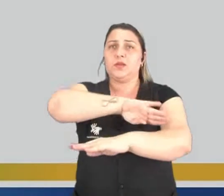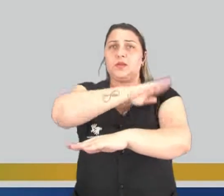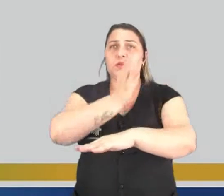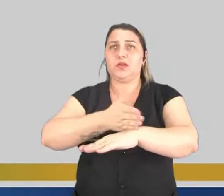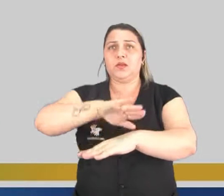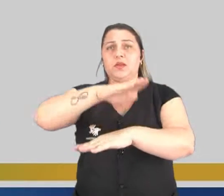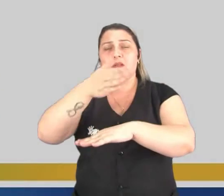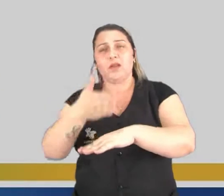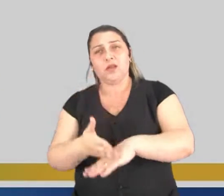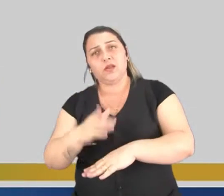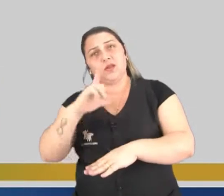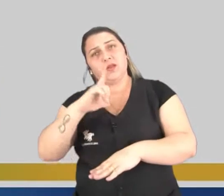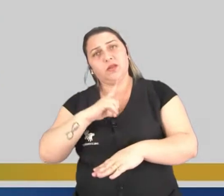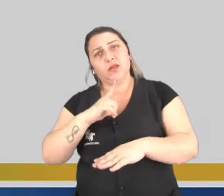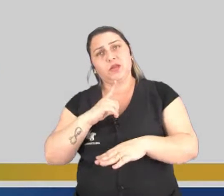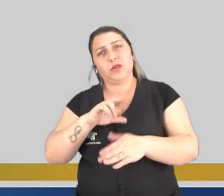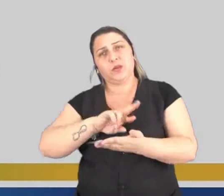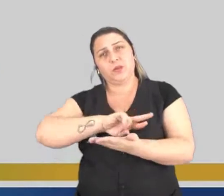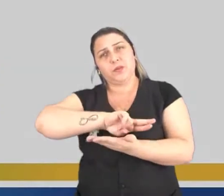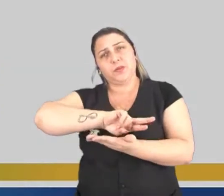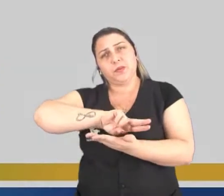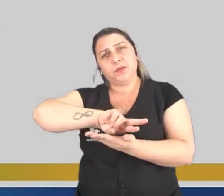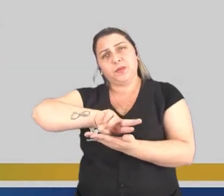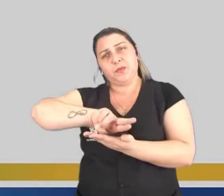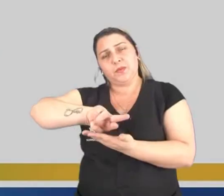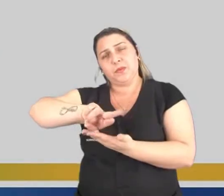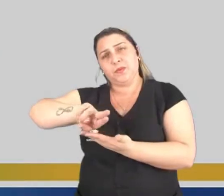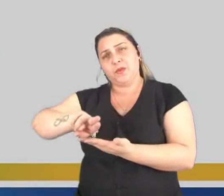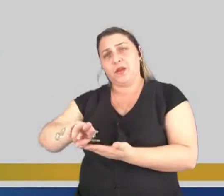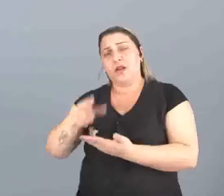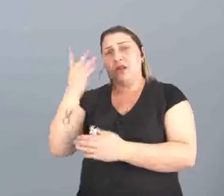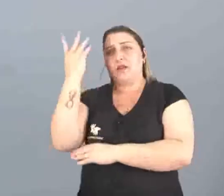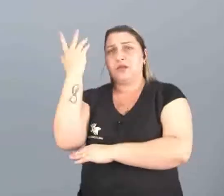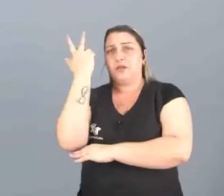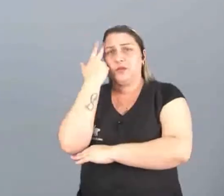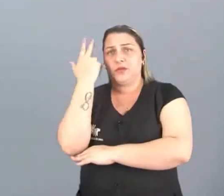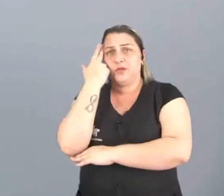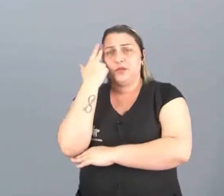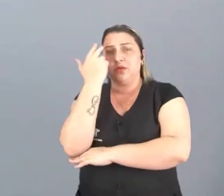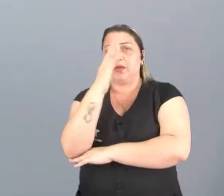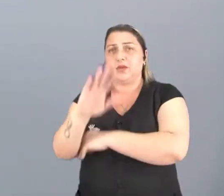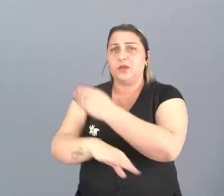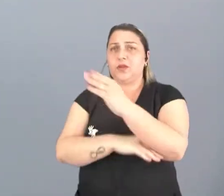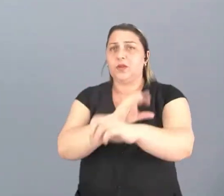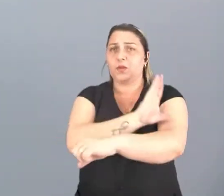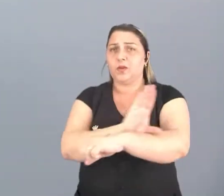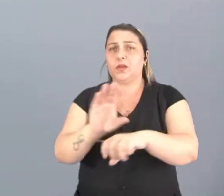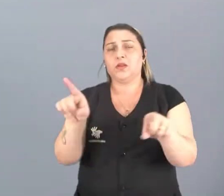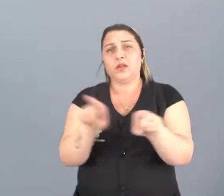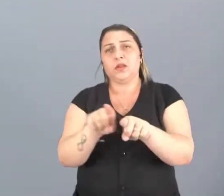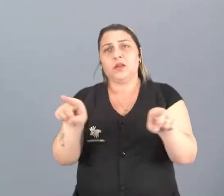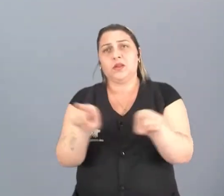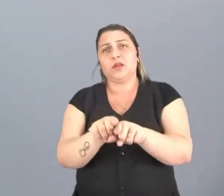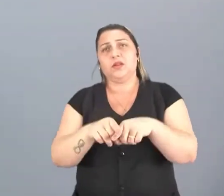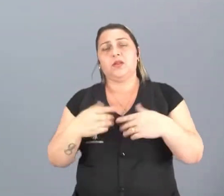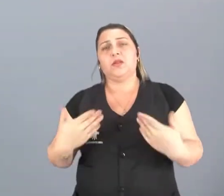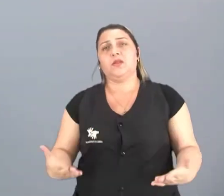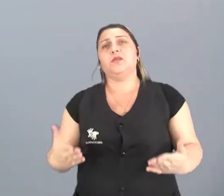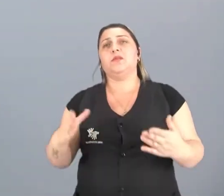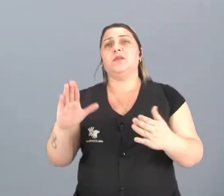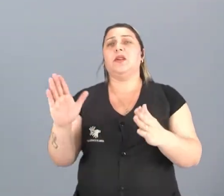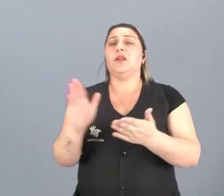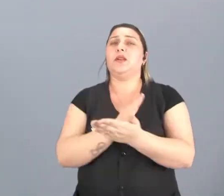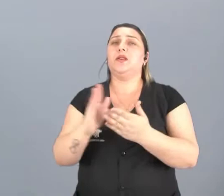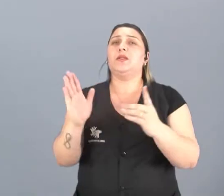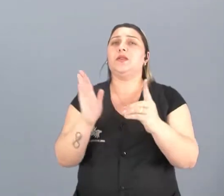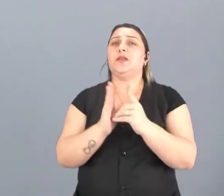montanhas, então havia uma multiplicidade tanto natural, quanto cultural. Então, alguns